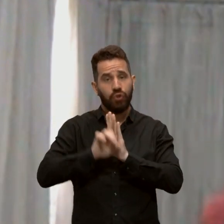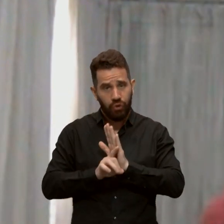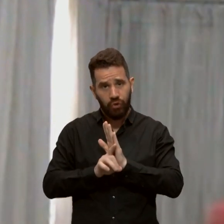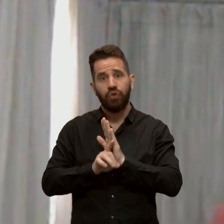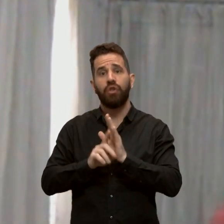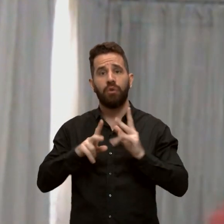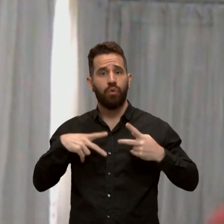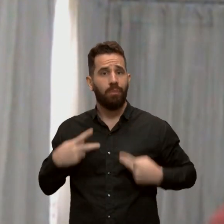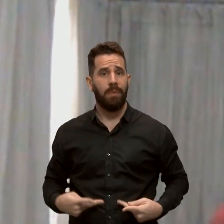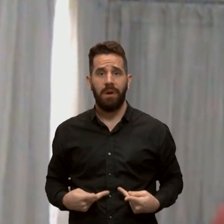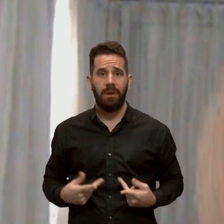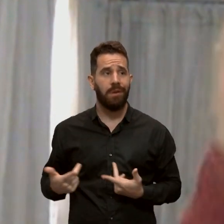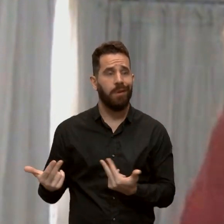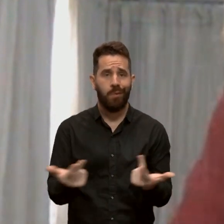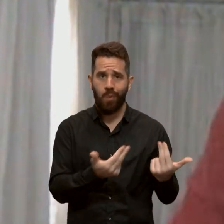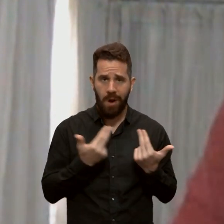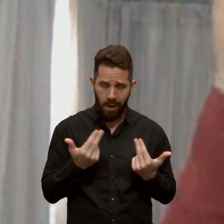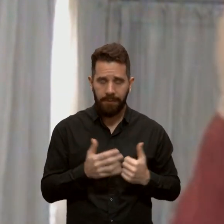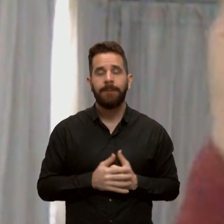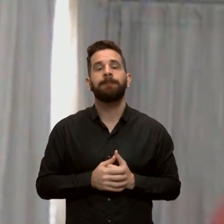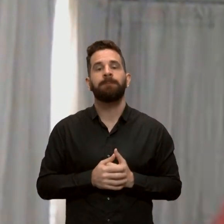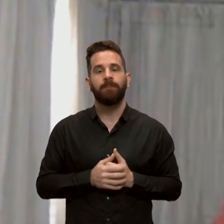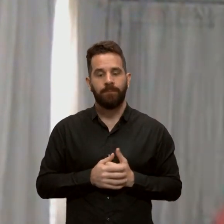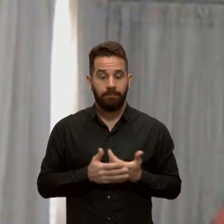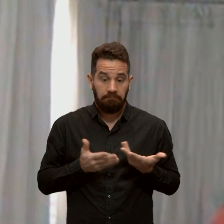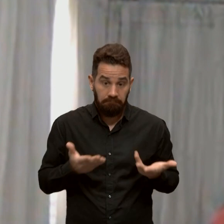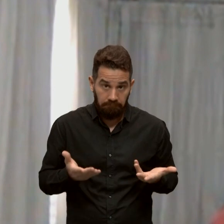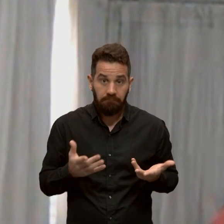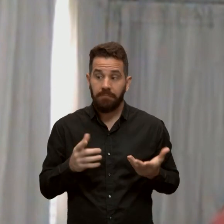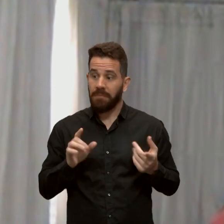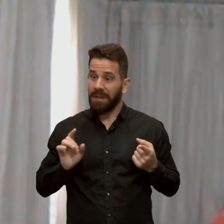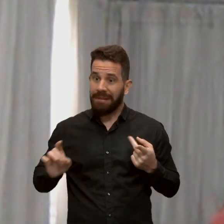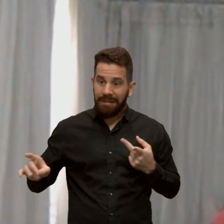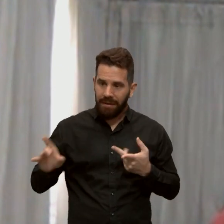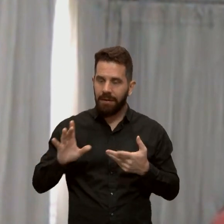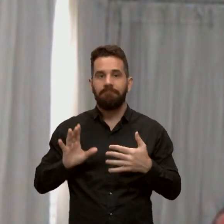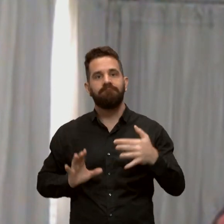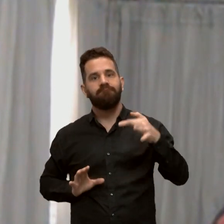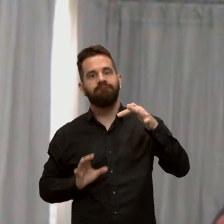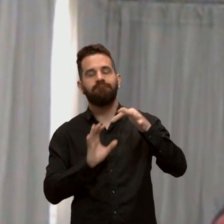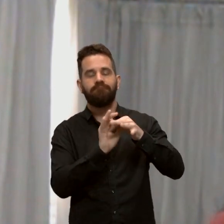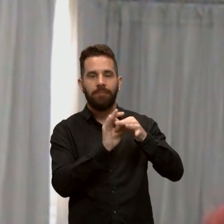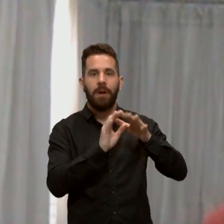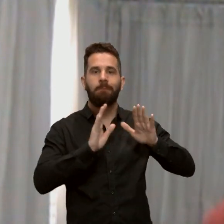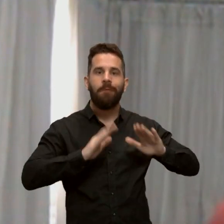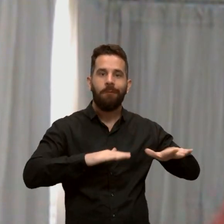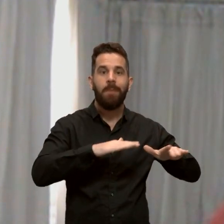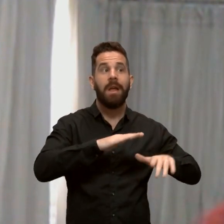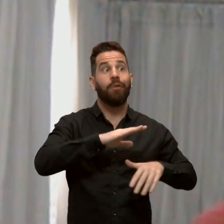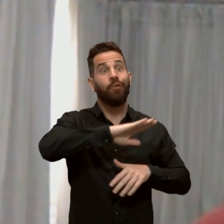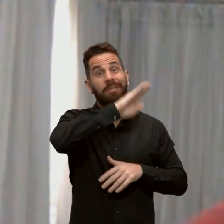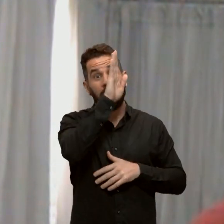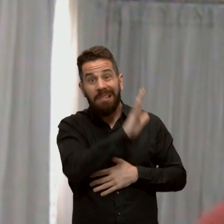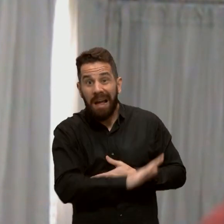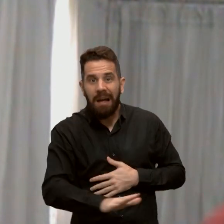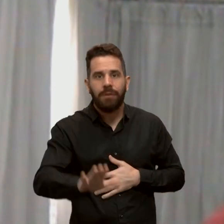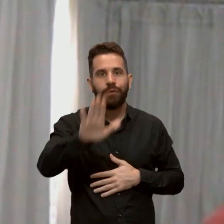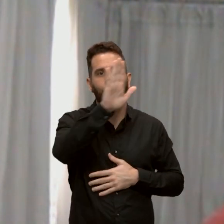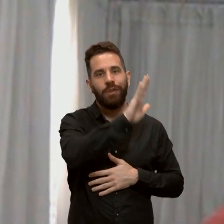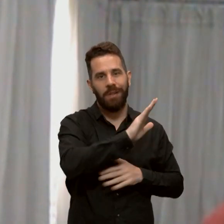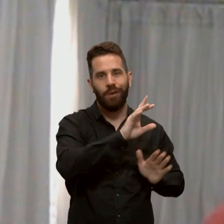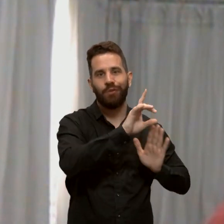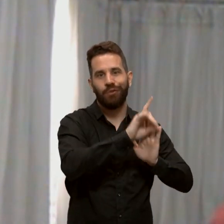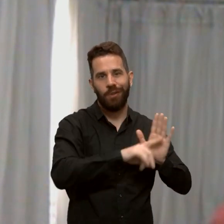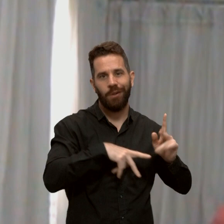UFG tem. E fora disso, a gente entra no Movimento Nacional de Direitos Humanos, que tem muita coisa. E para participar de